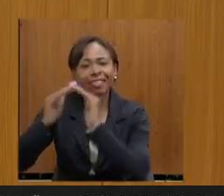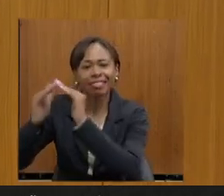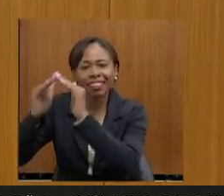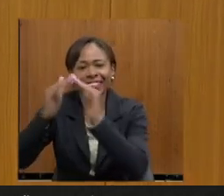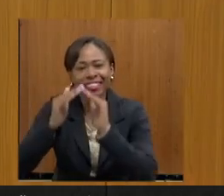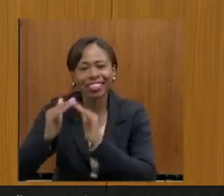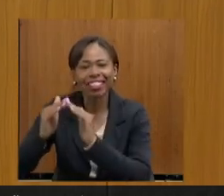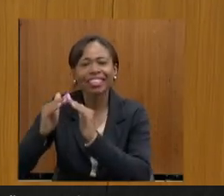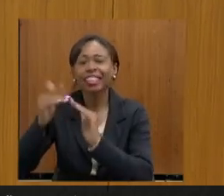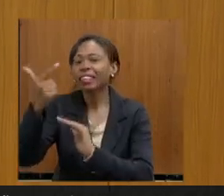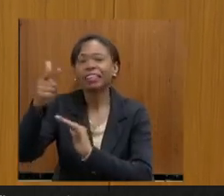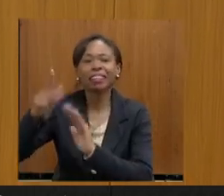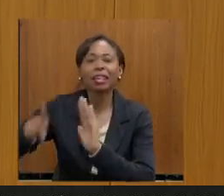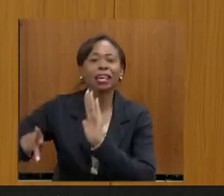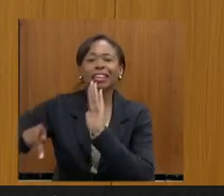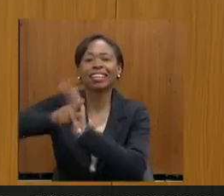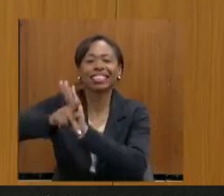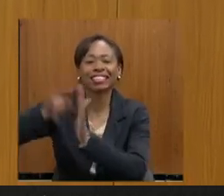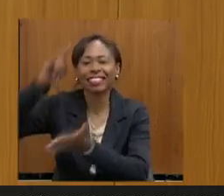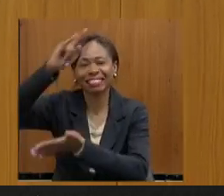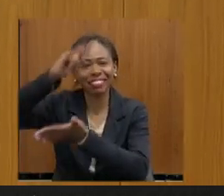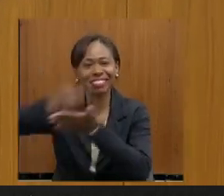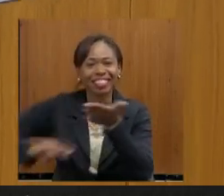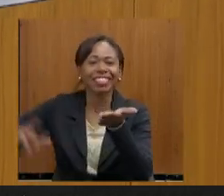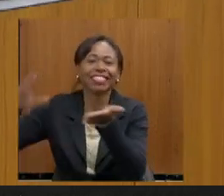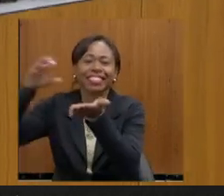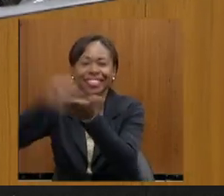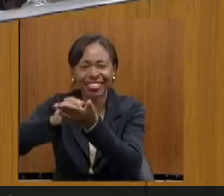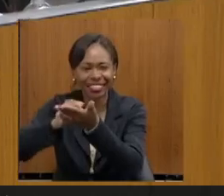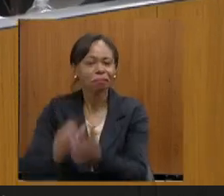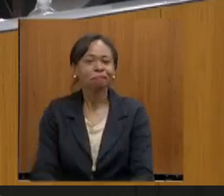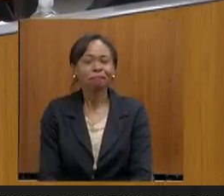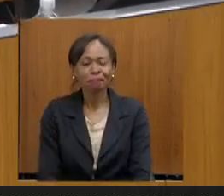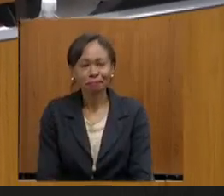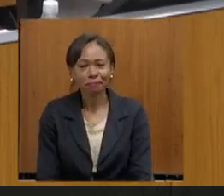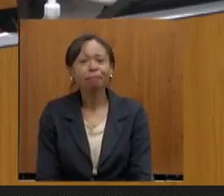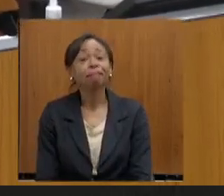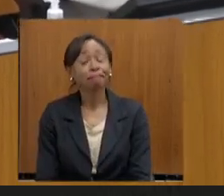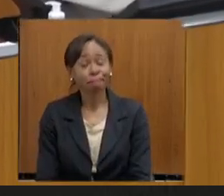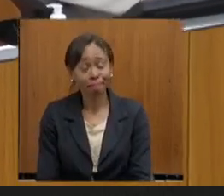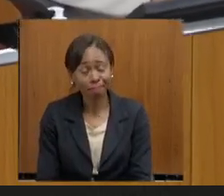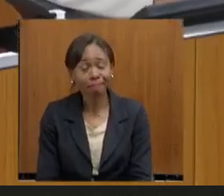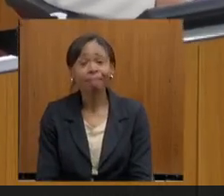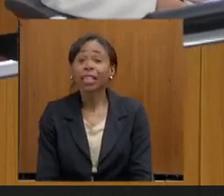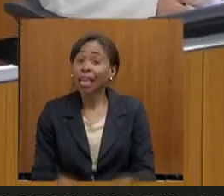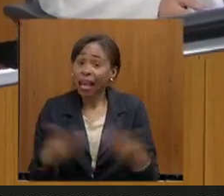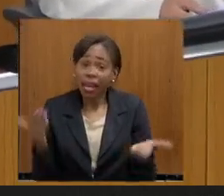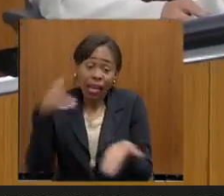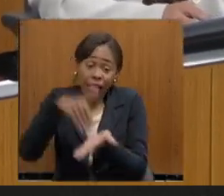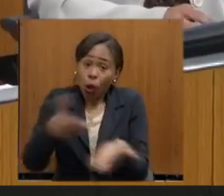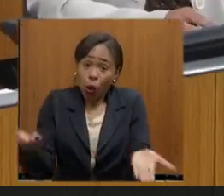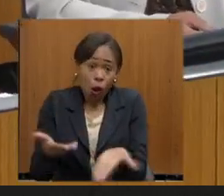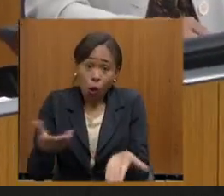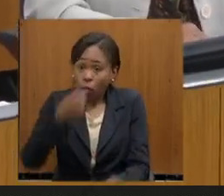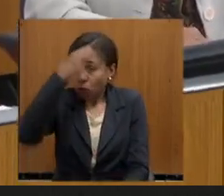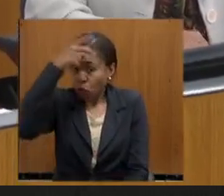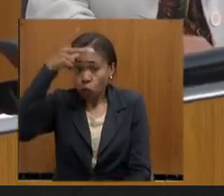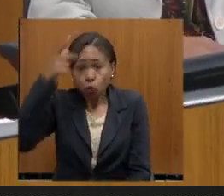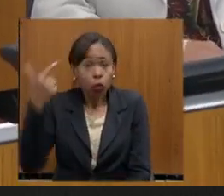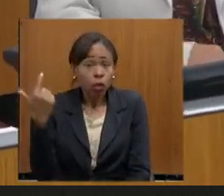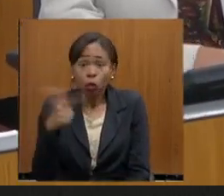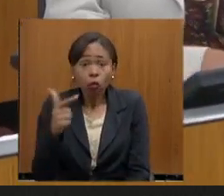sua residência e eu não sei porque até hoje não tem né até hoje a Prefeitura não tomou as providências para